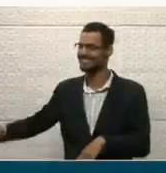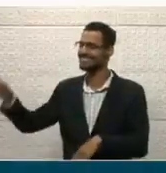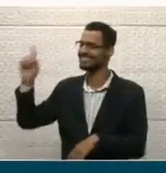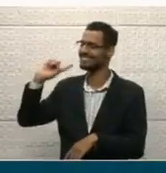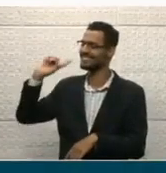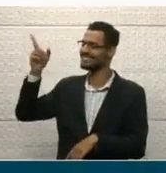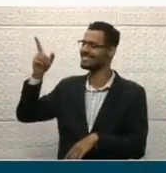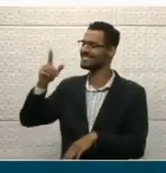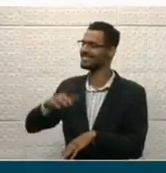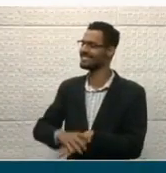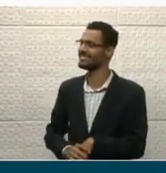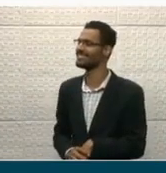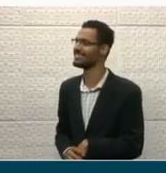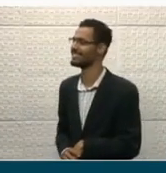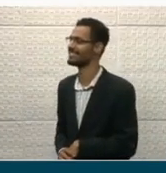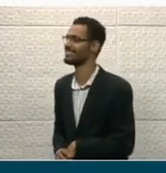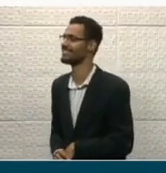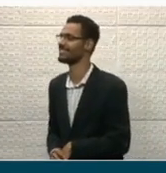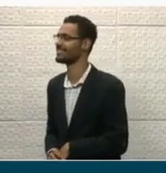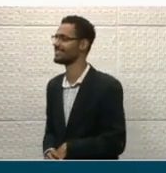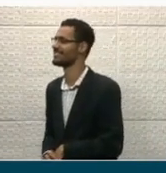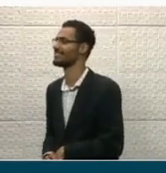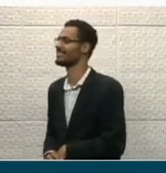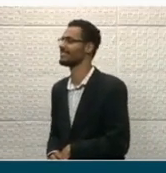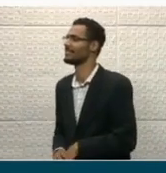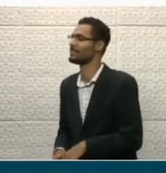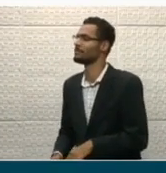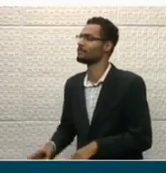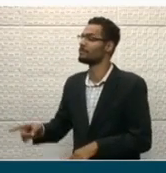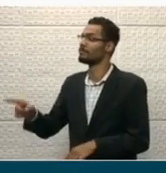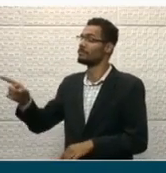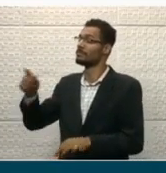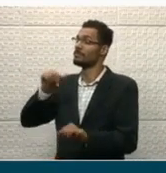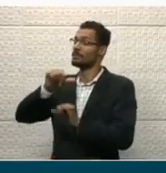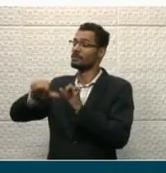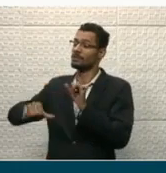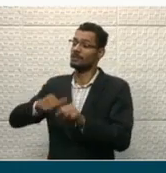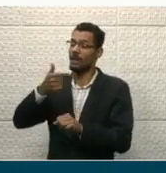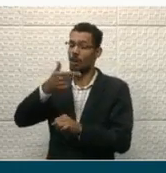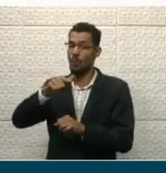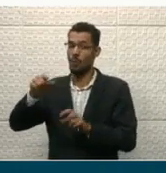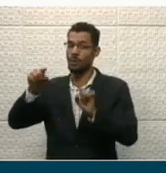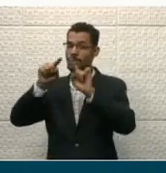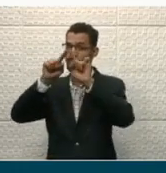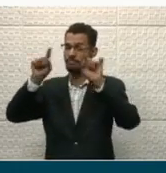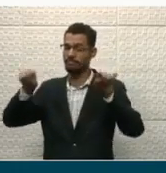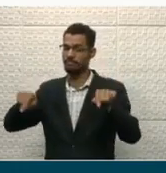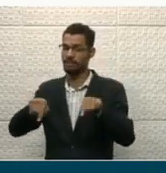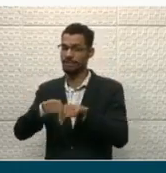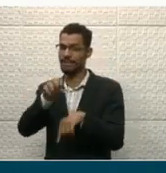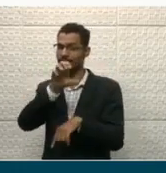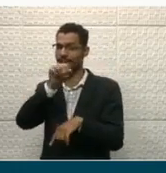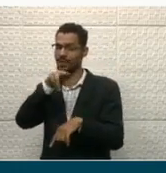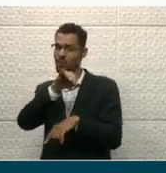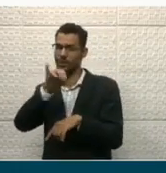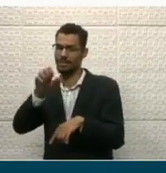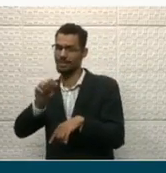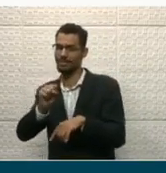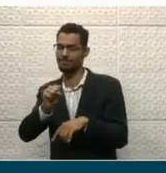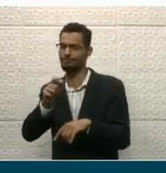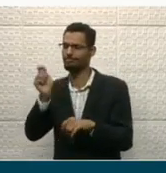quadro analisar outros exemplos. Então, aqui nós temos outras transformações com as suas matrizes